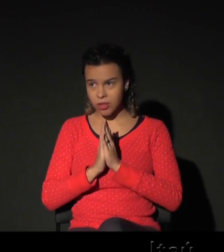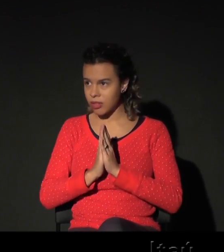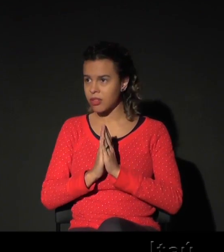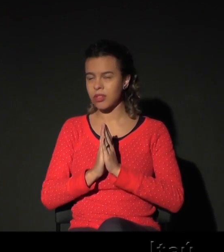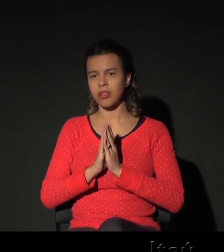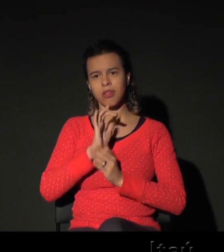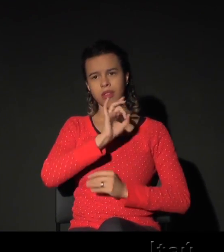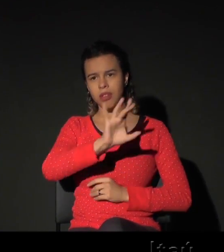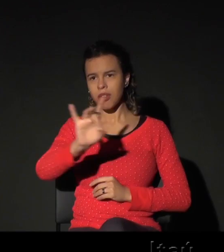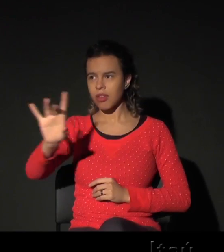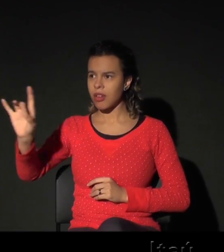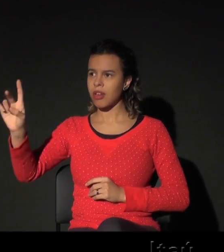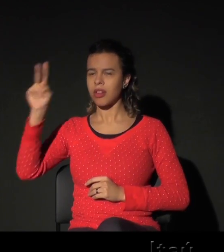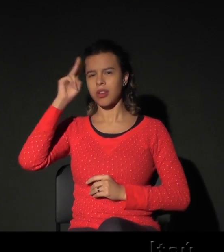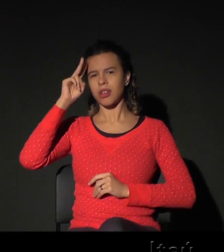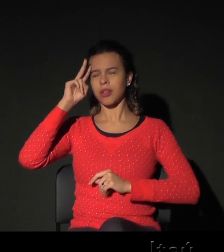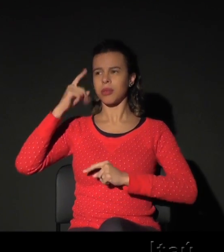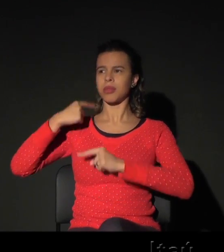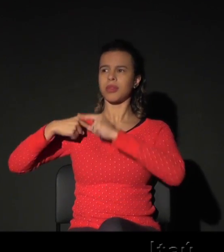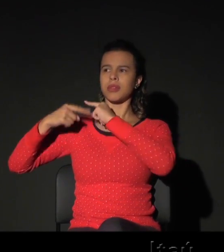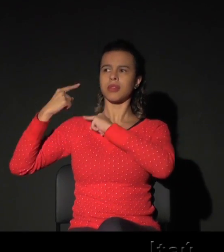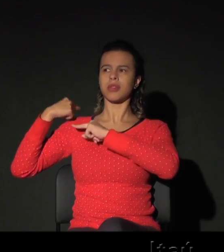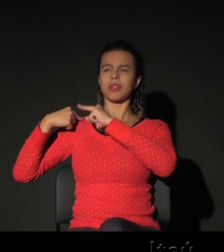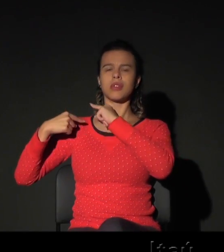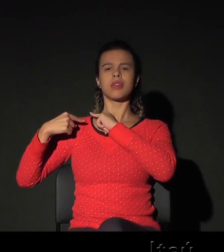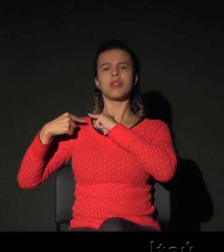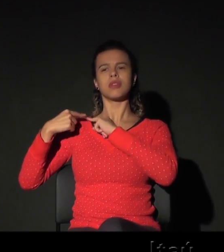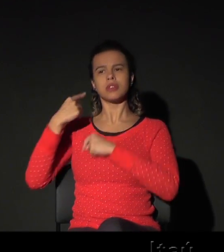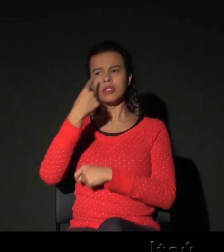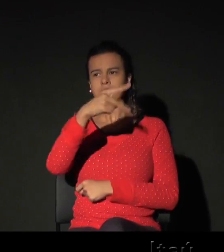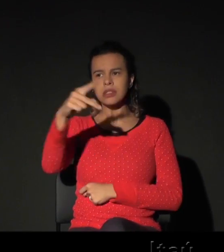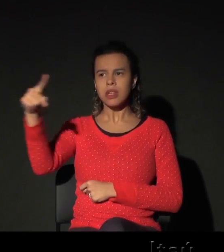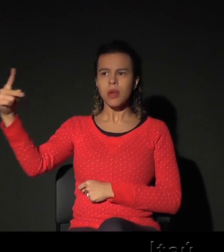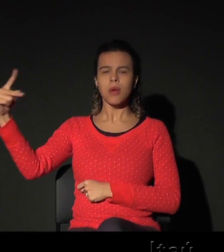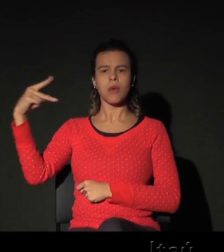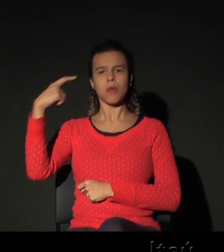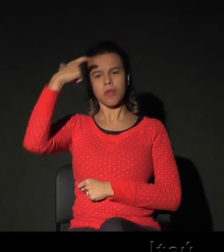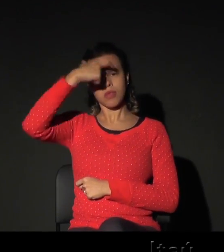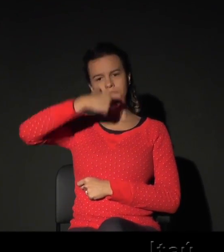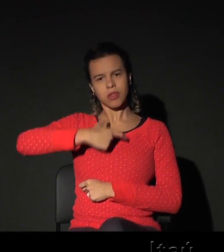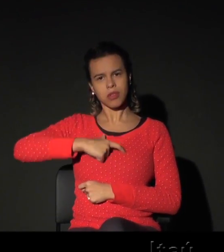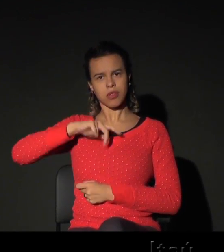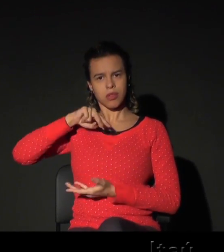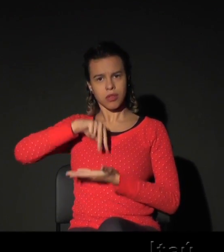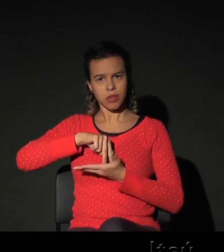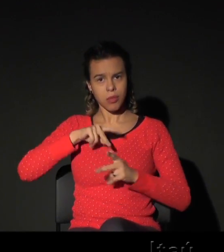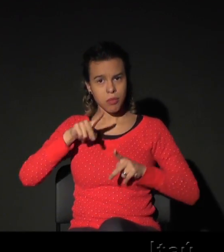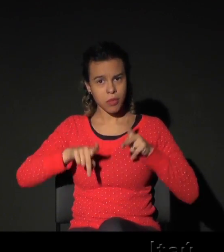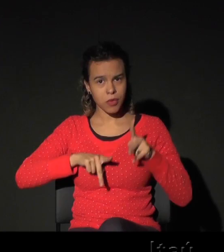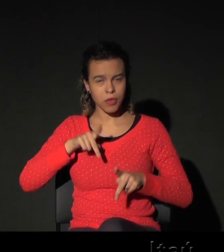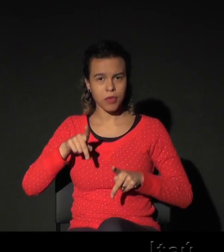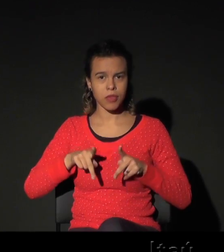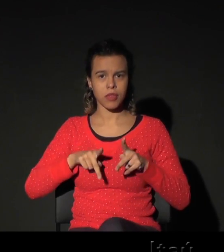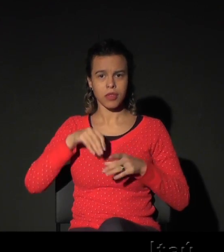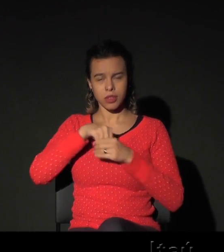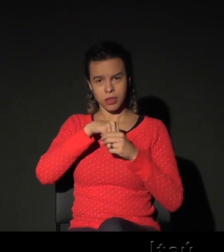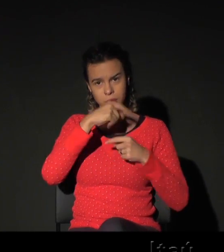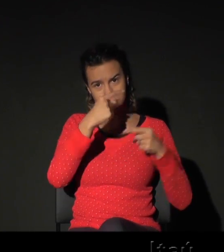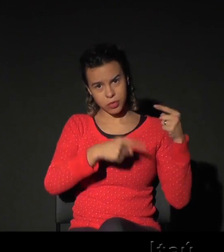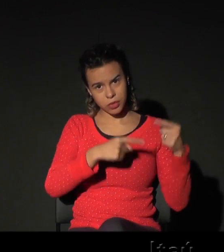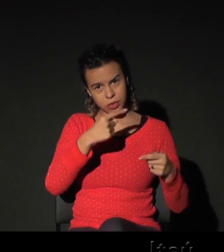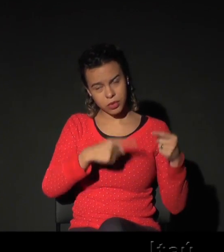aqui reconstruindo a a sua cidadania como povo dentro da